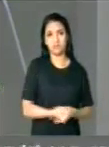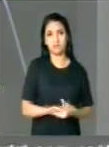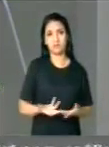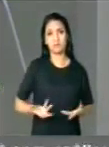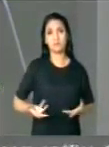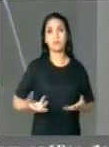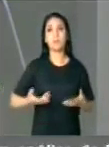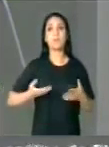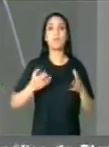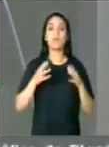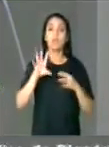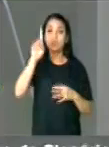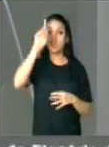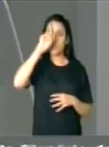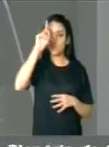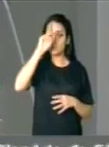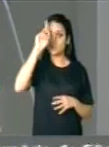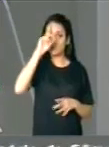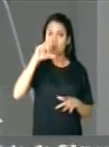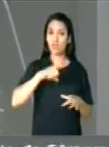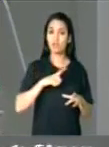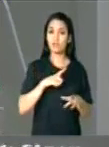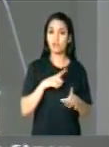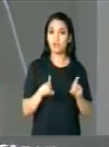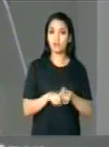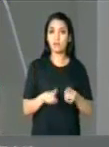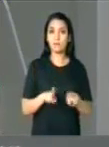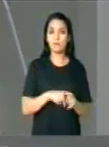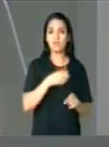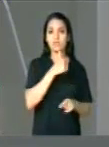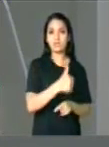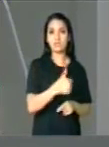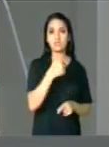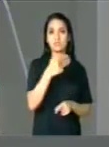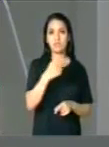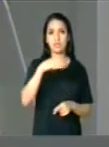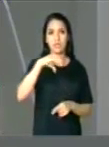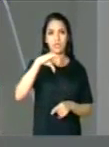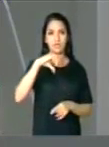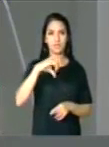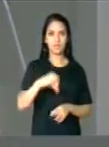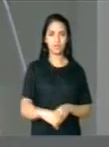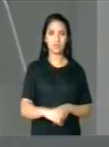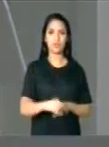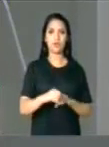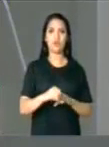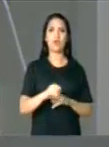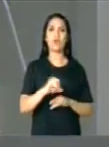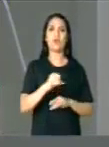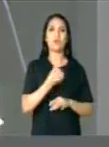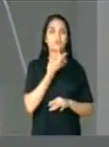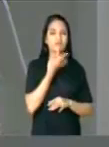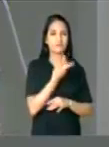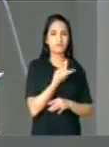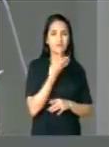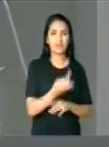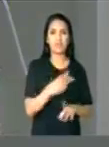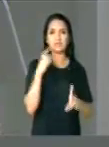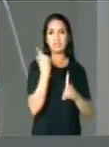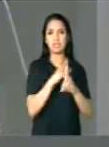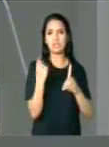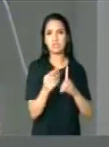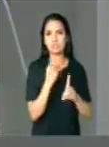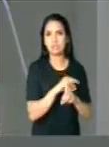feminicídio. E por dia são registrados 179 relatos de agressão e 13 homicídios